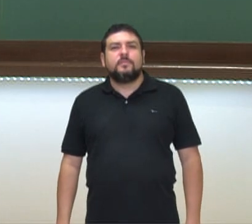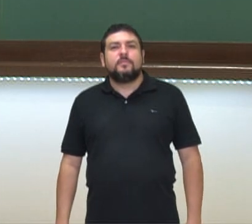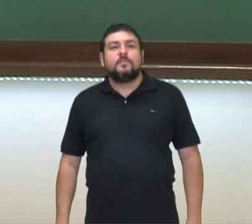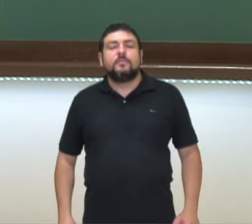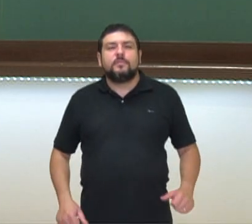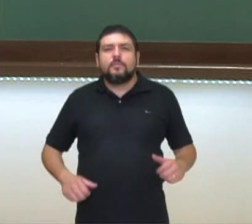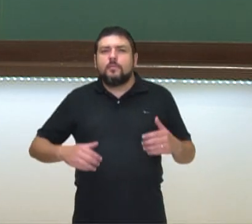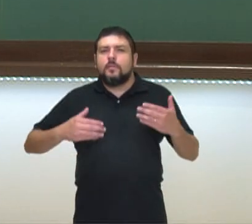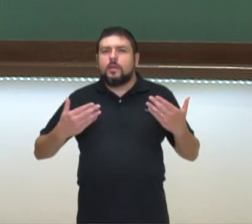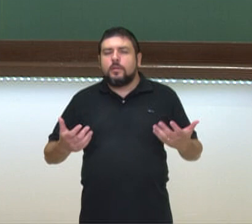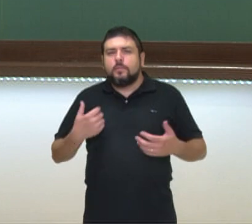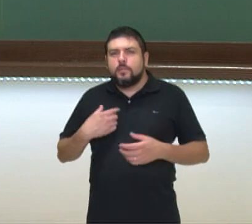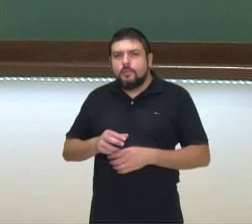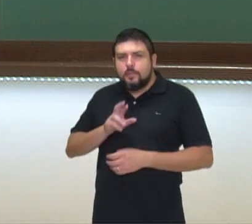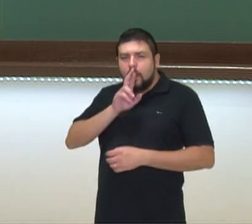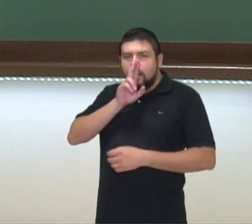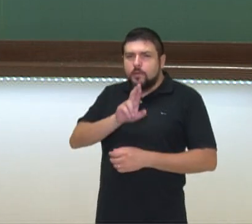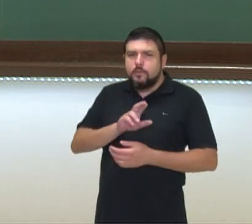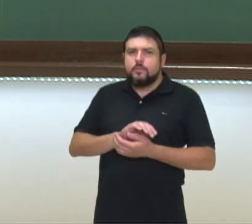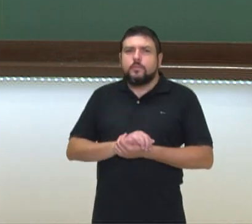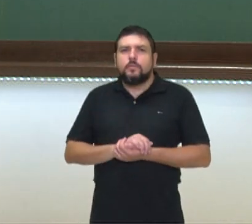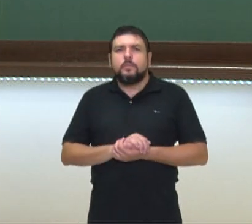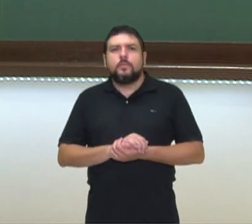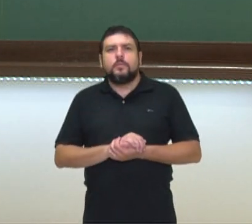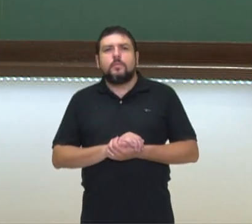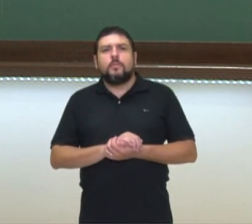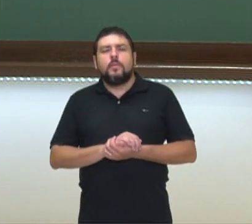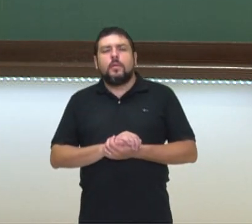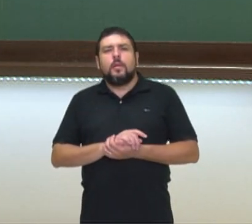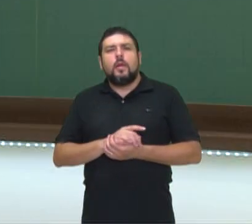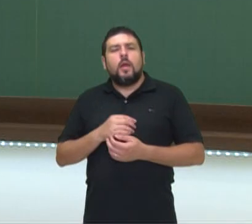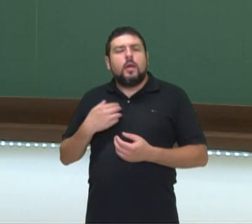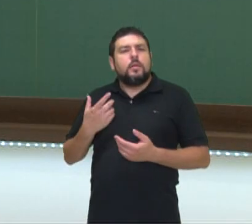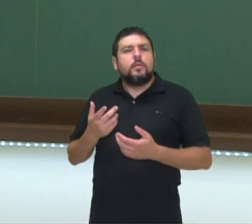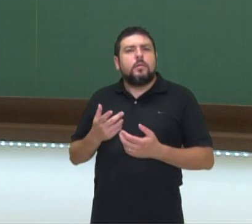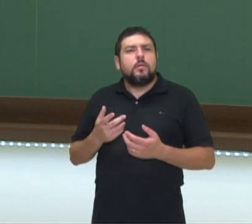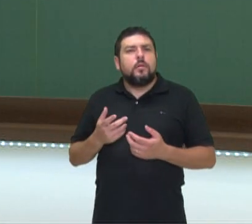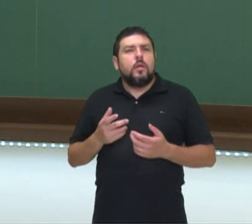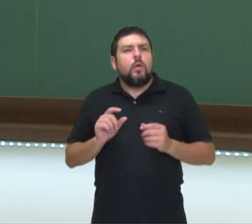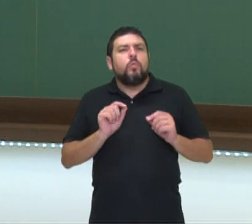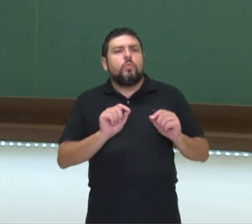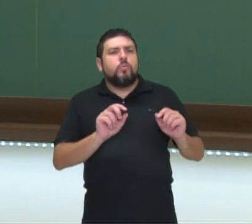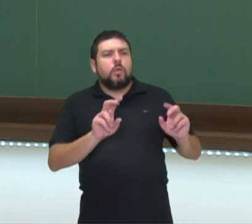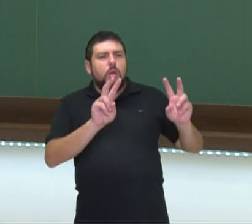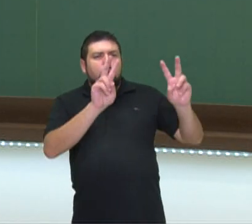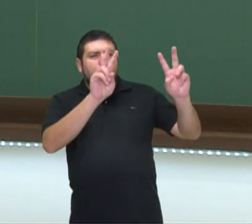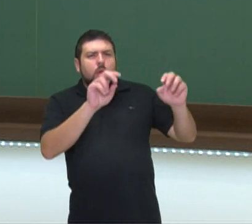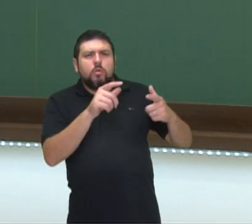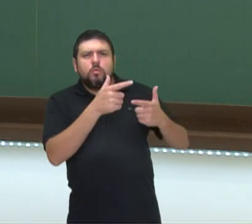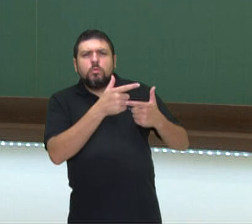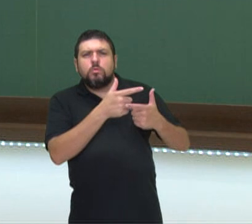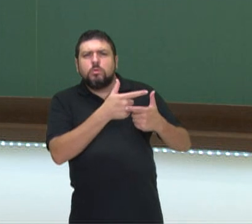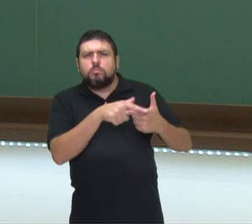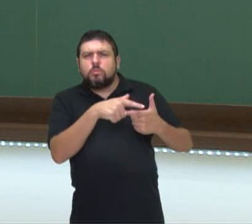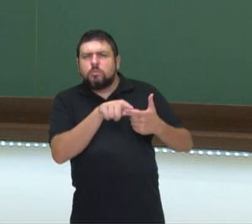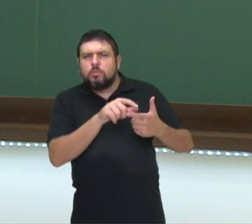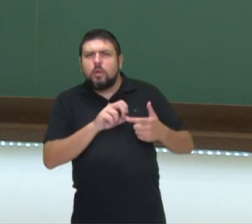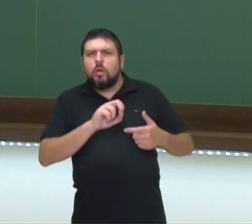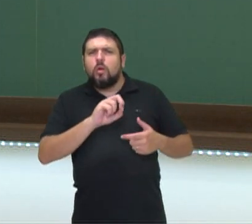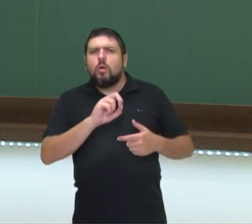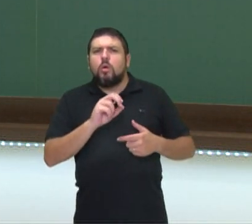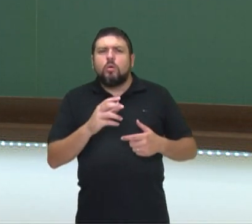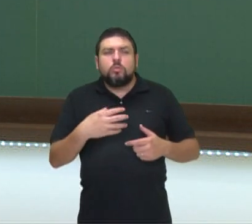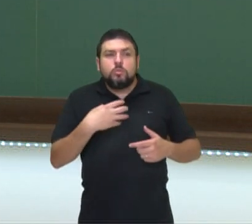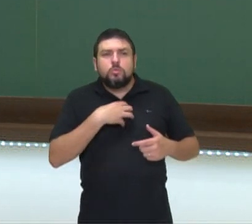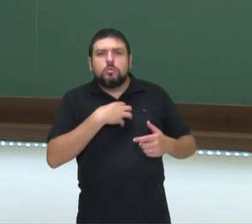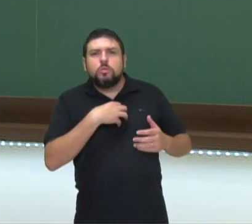Então, respondeu qual daquelas ali? A obra de Seurat, o assunto problemático, a inovação na forma de pintar ou o uso de cores